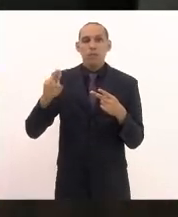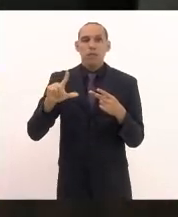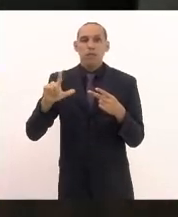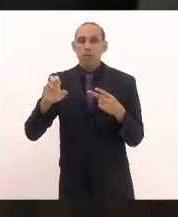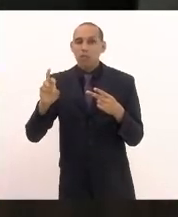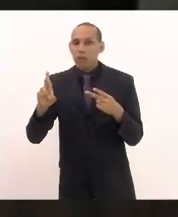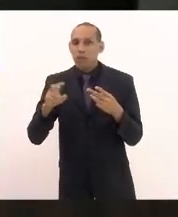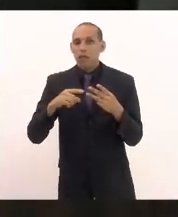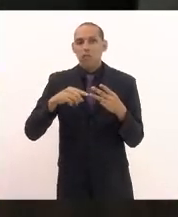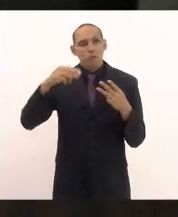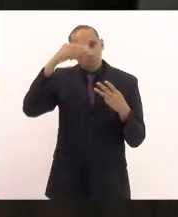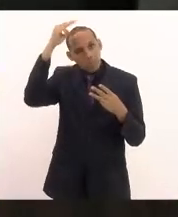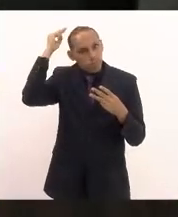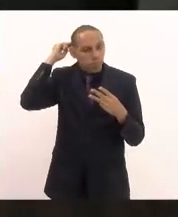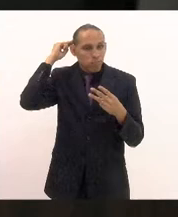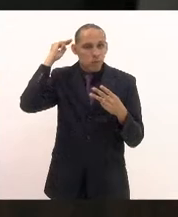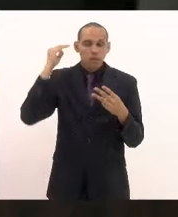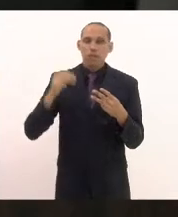Deputado Márcio Pacheco.